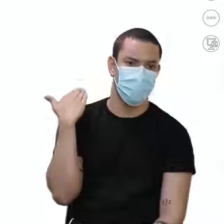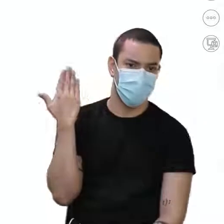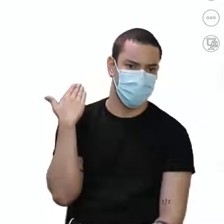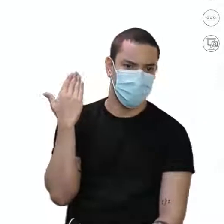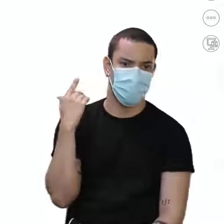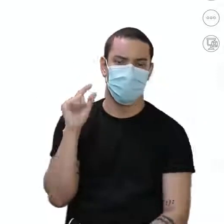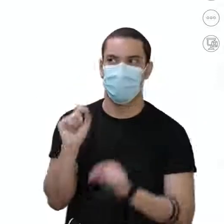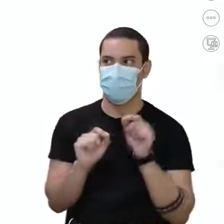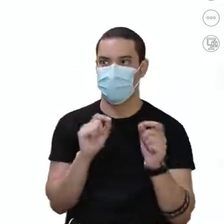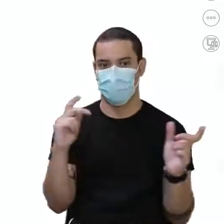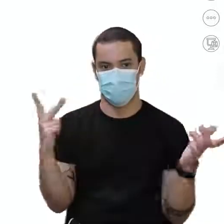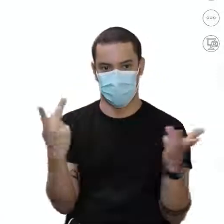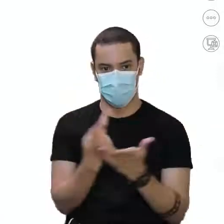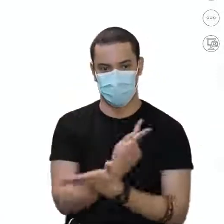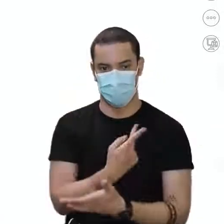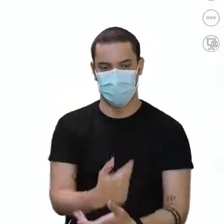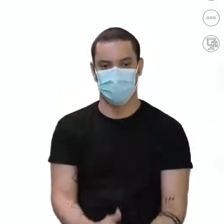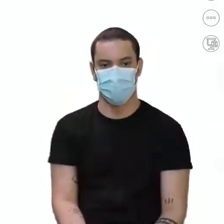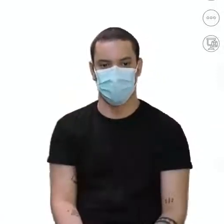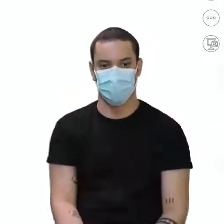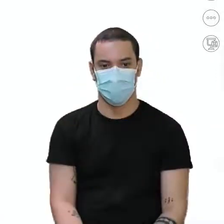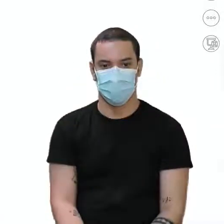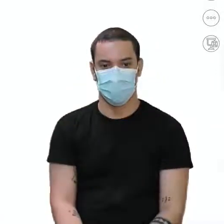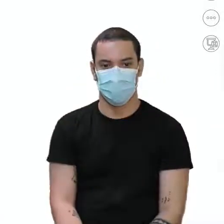been losing sleep.